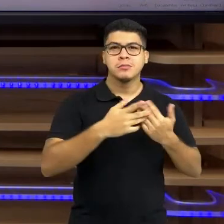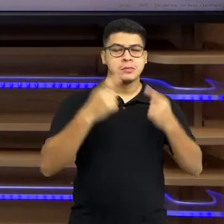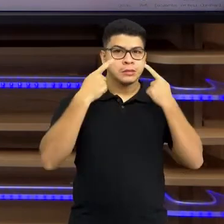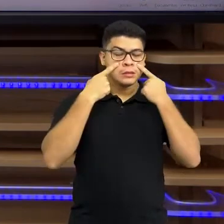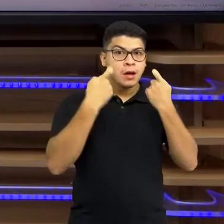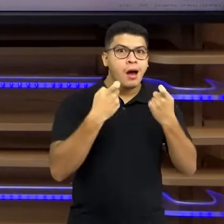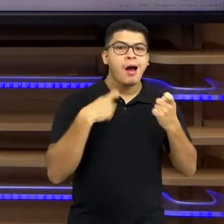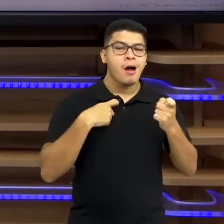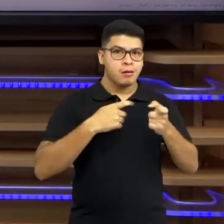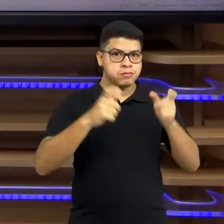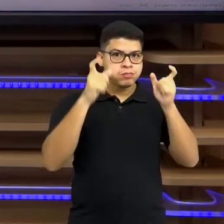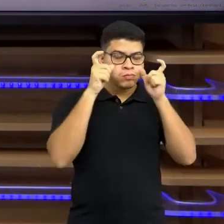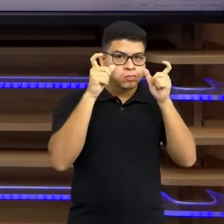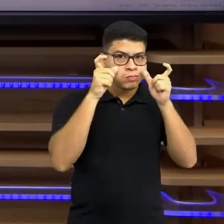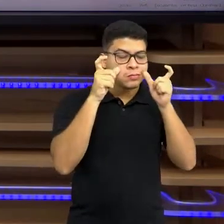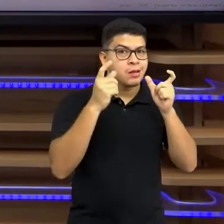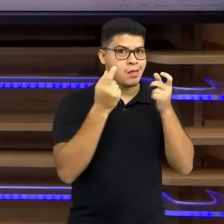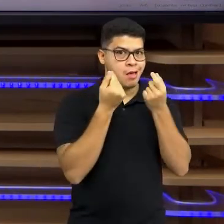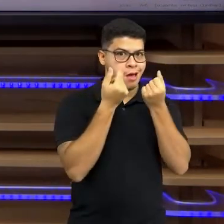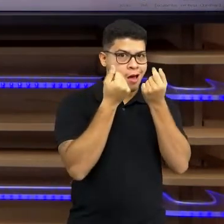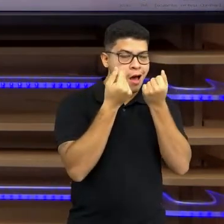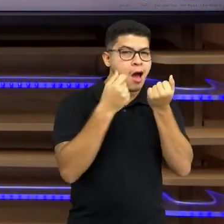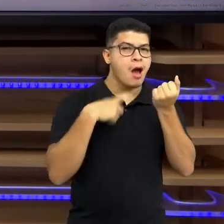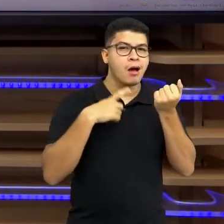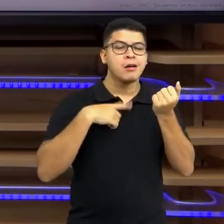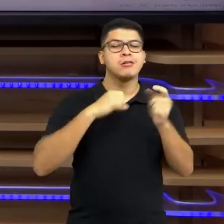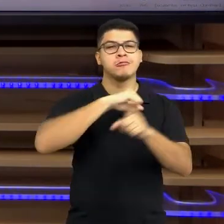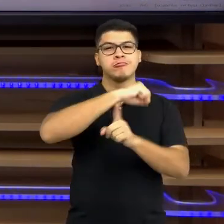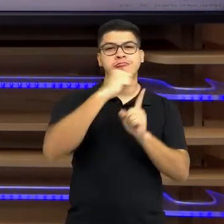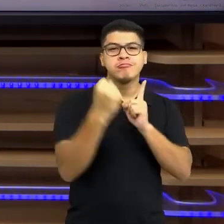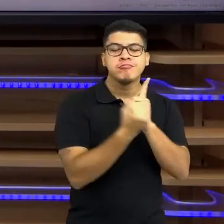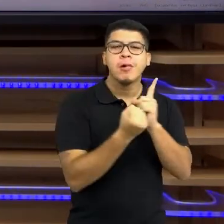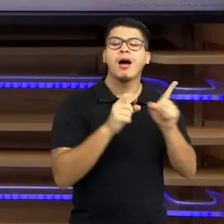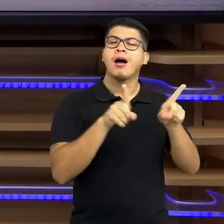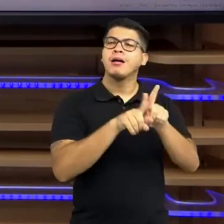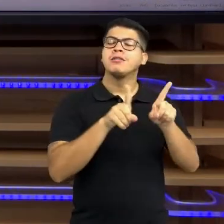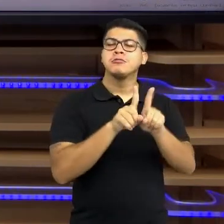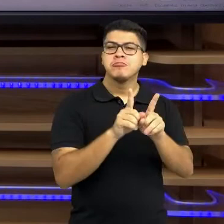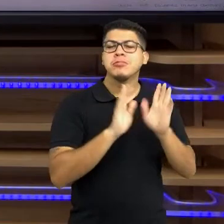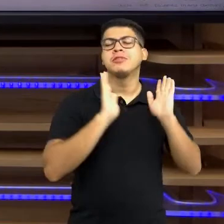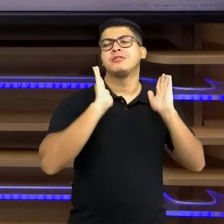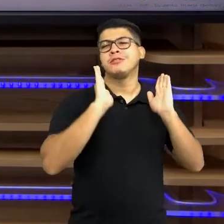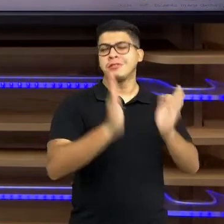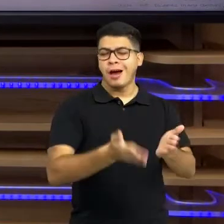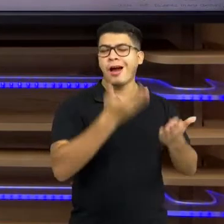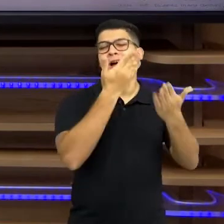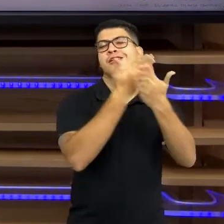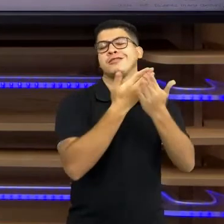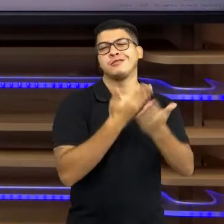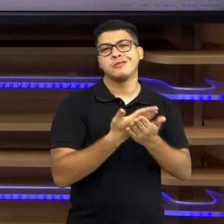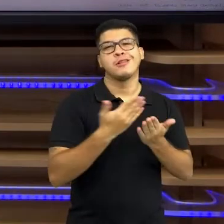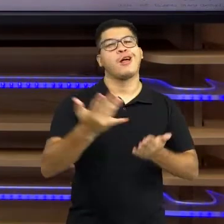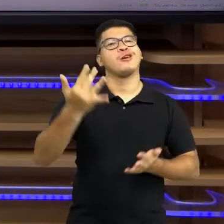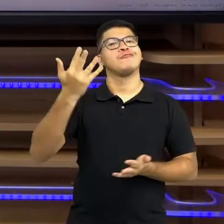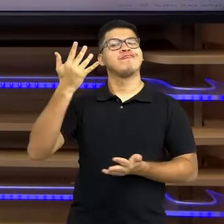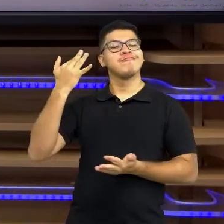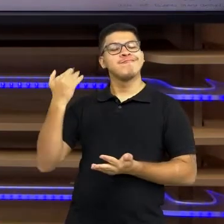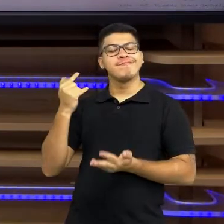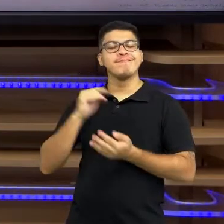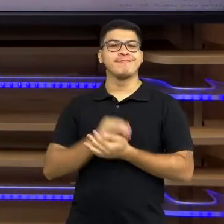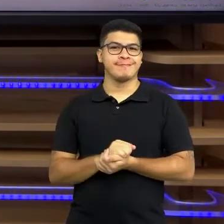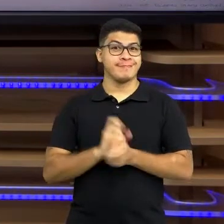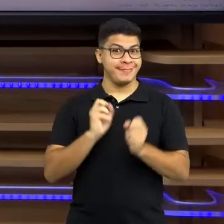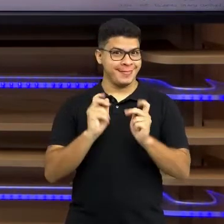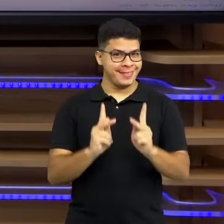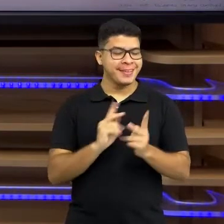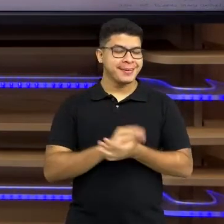lucro, propriedade privada, mobilidade social, todas aquelas coisas que nós estudamos lá nas nossas aulas,